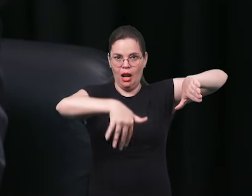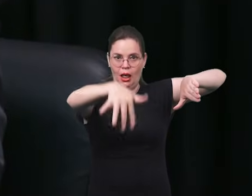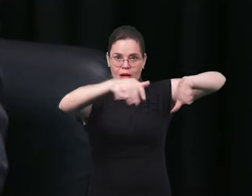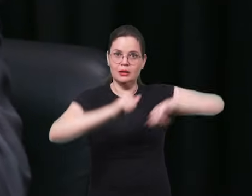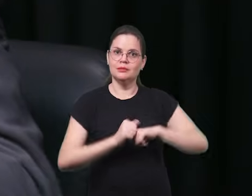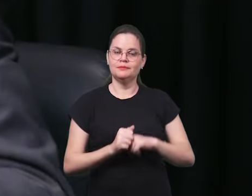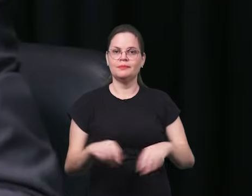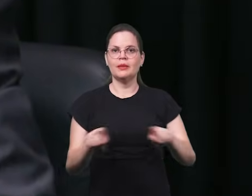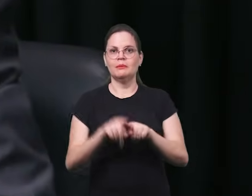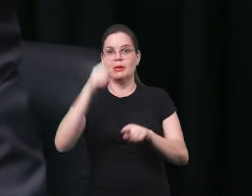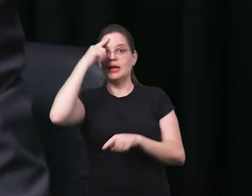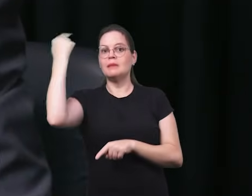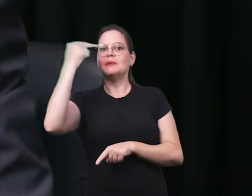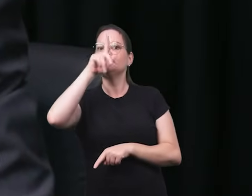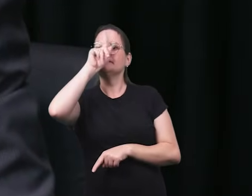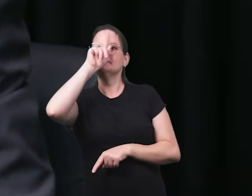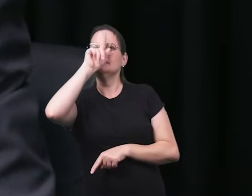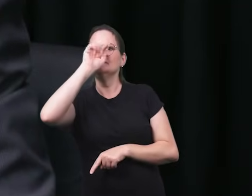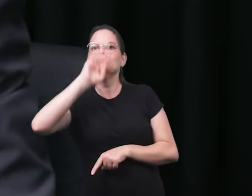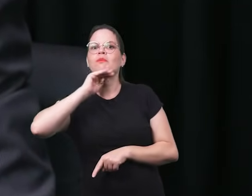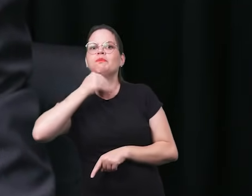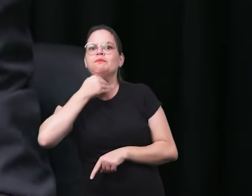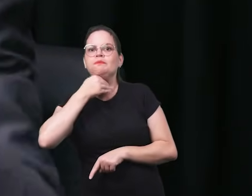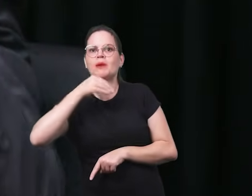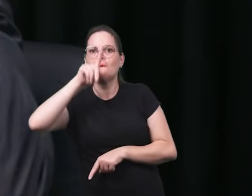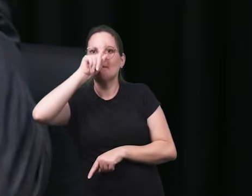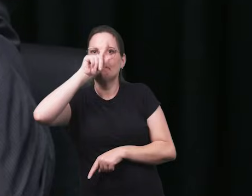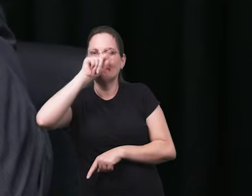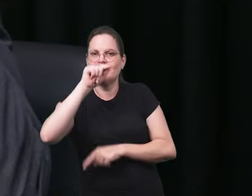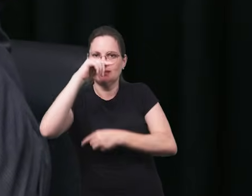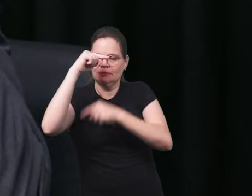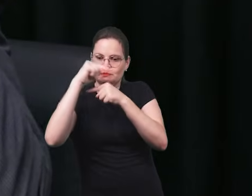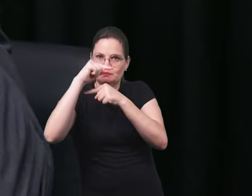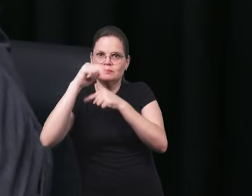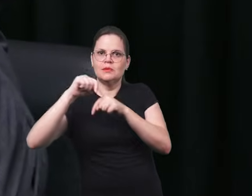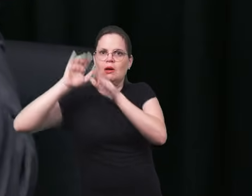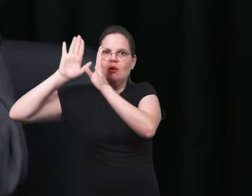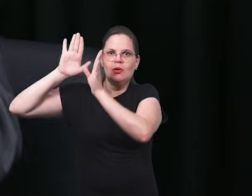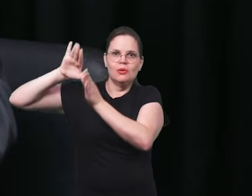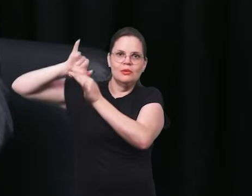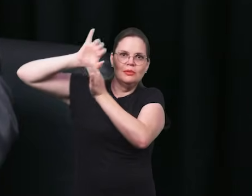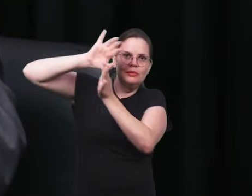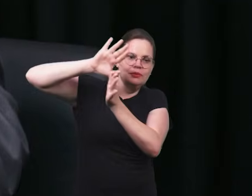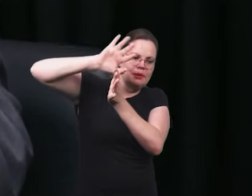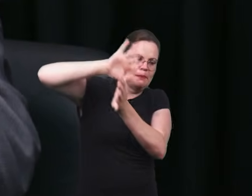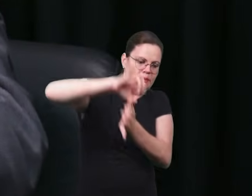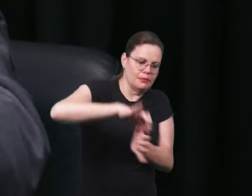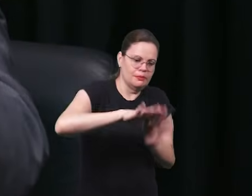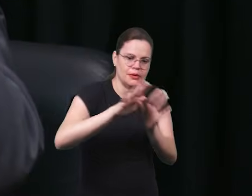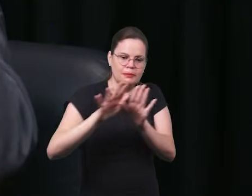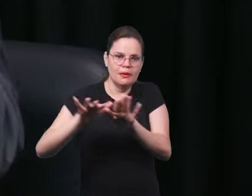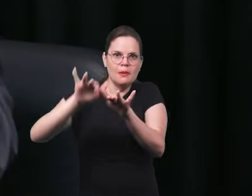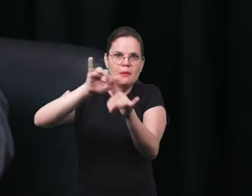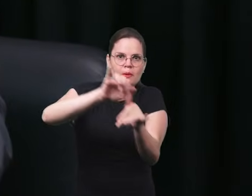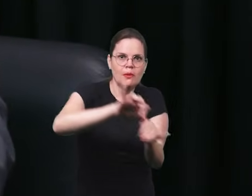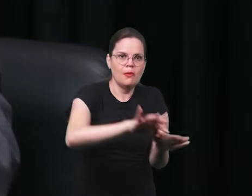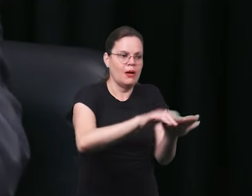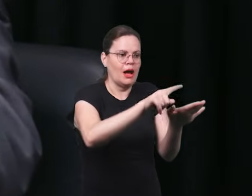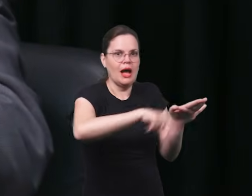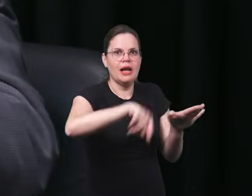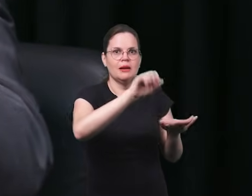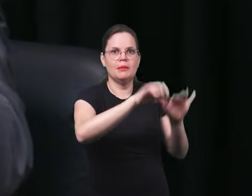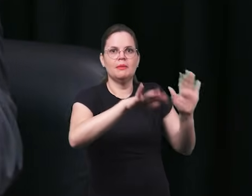voassem sobre o arraial dos israelitas, ele estava dando ordem às codornizes para que